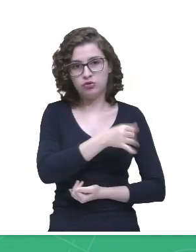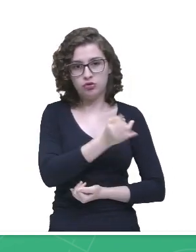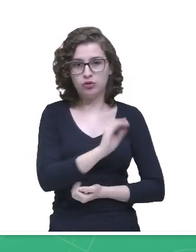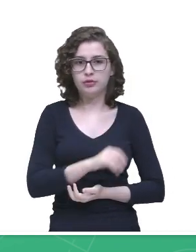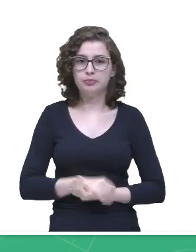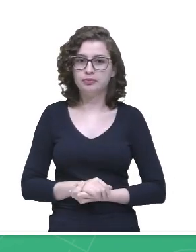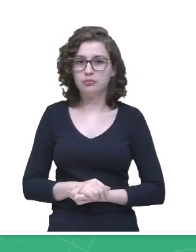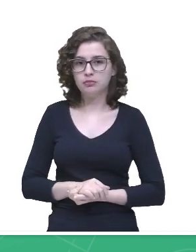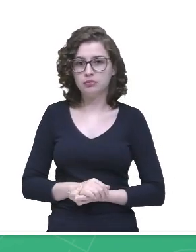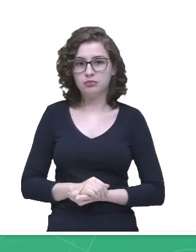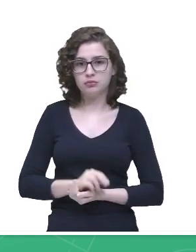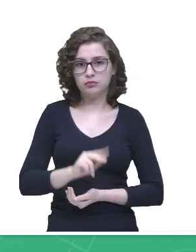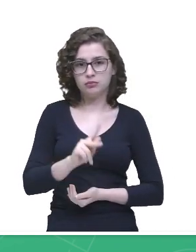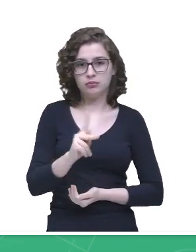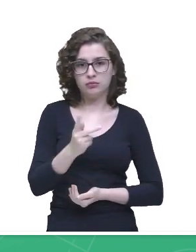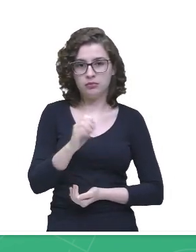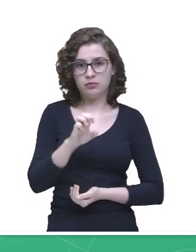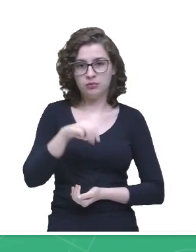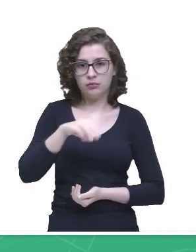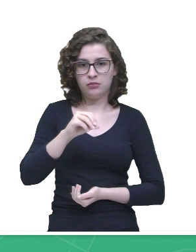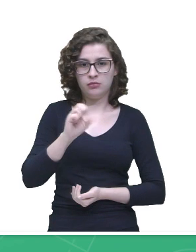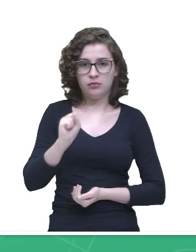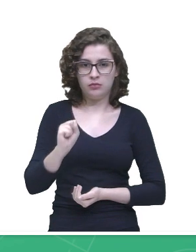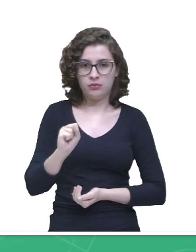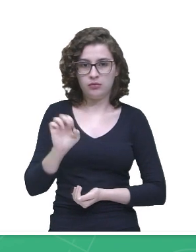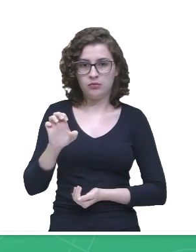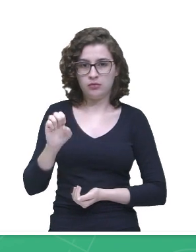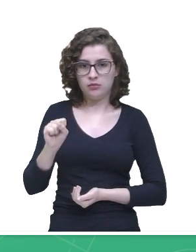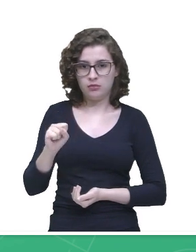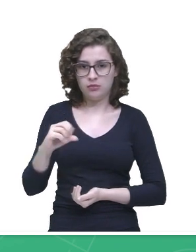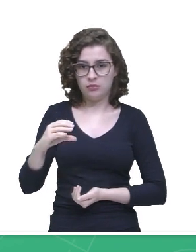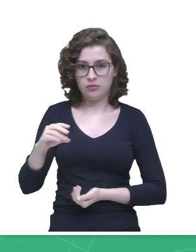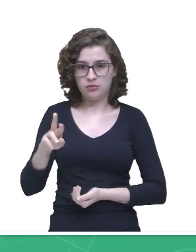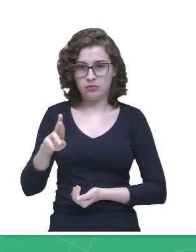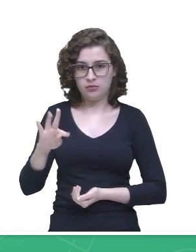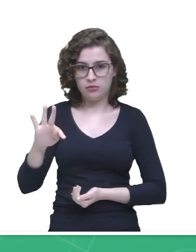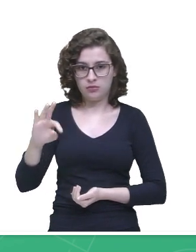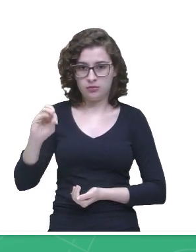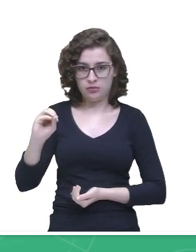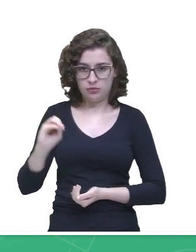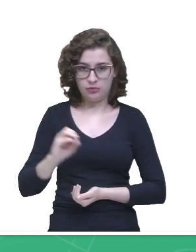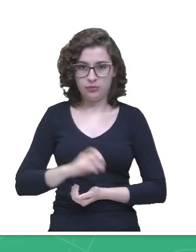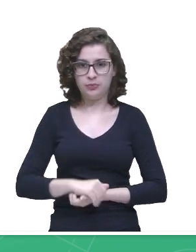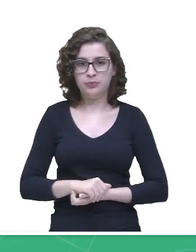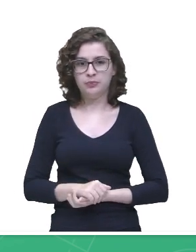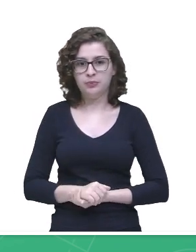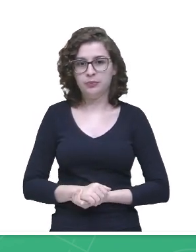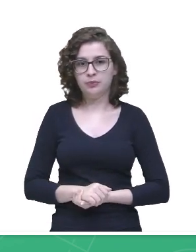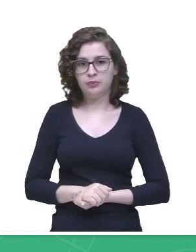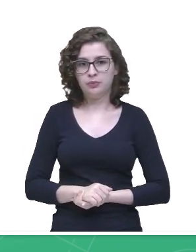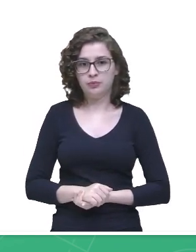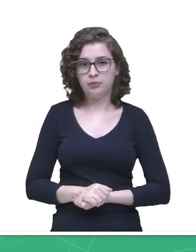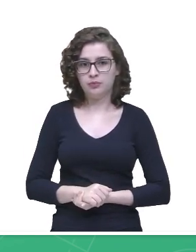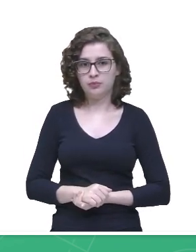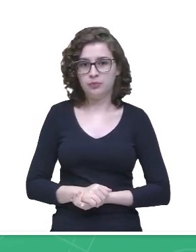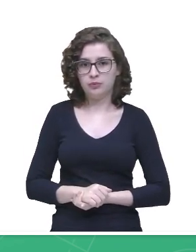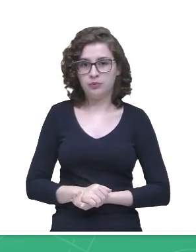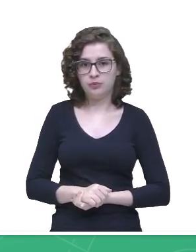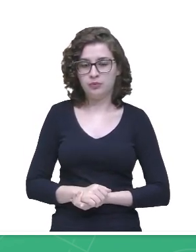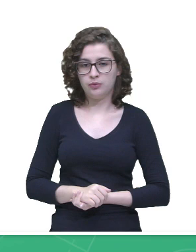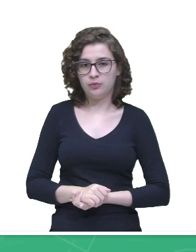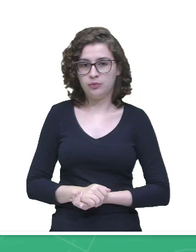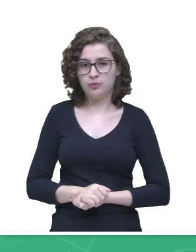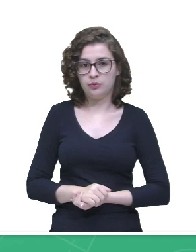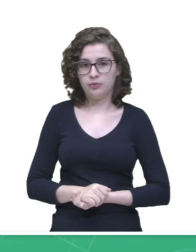Leemos, o verbo escrever, escrito, uma carta a